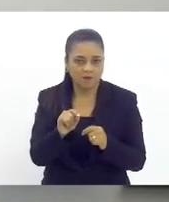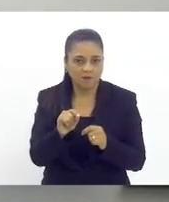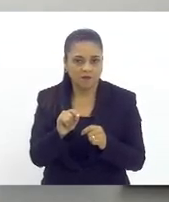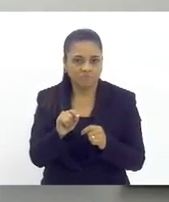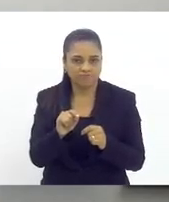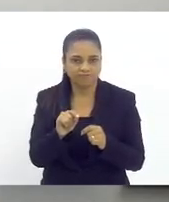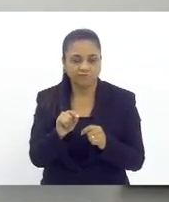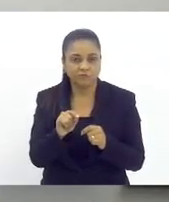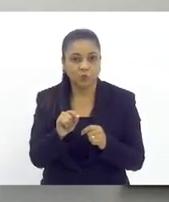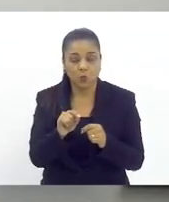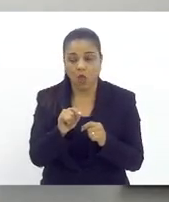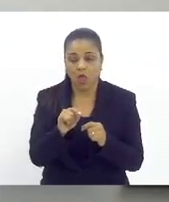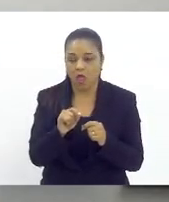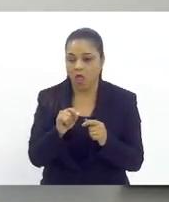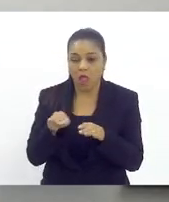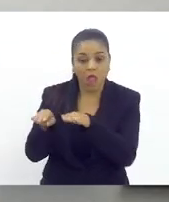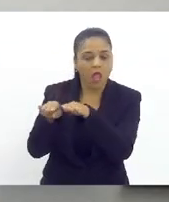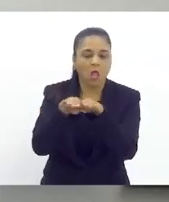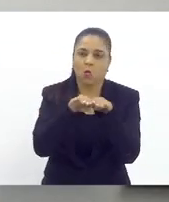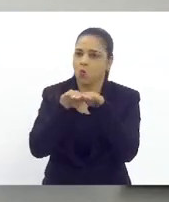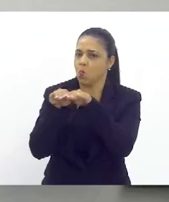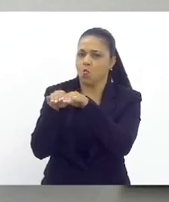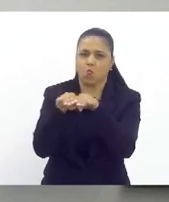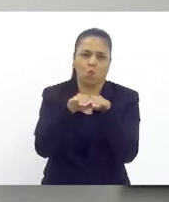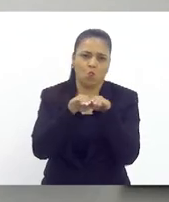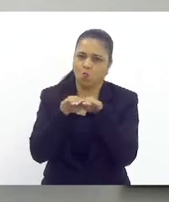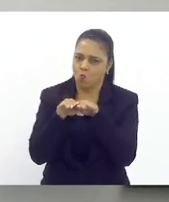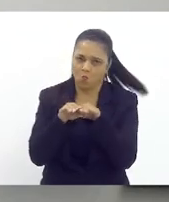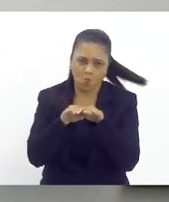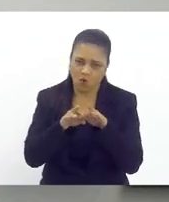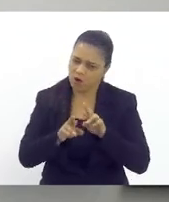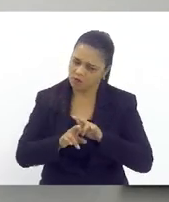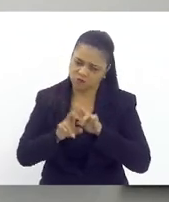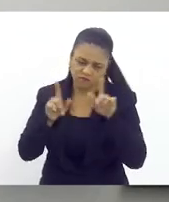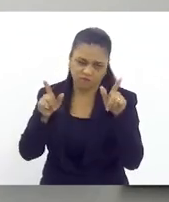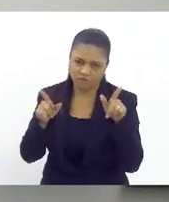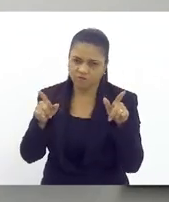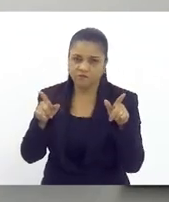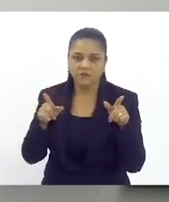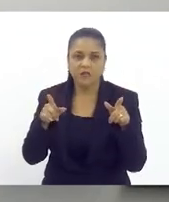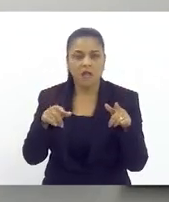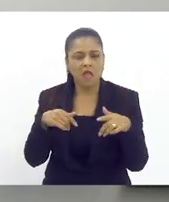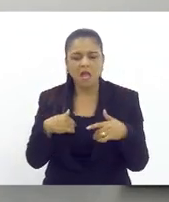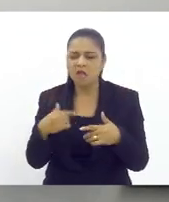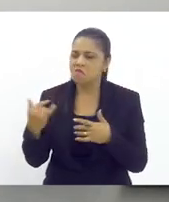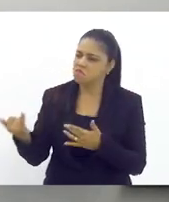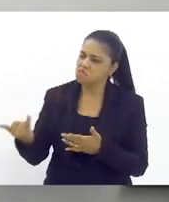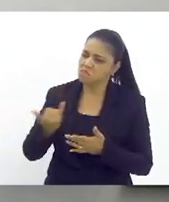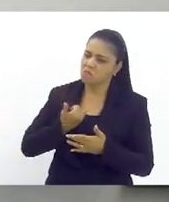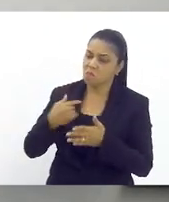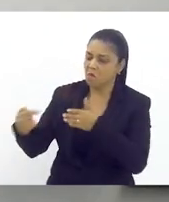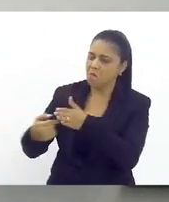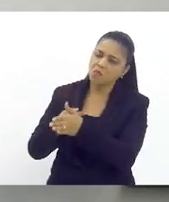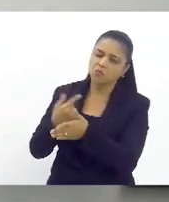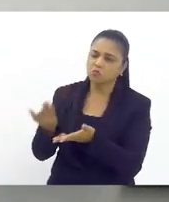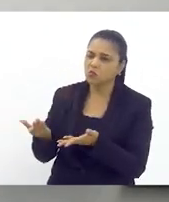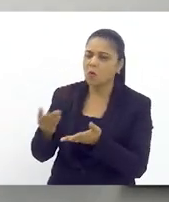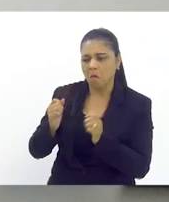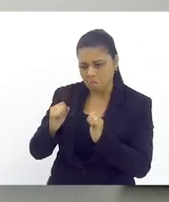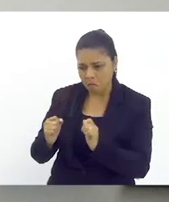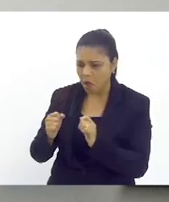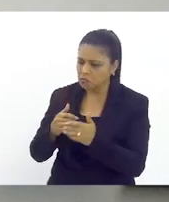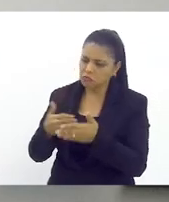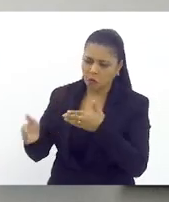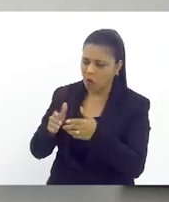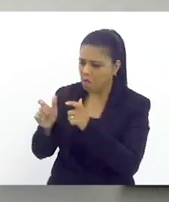homogeneamente distribuídas outro dia uma jornalista me perguntou isso ah mas não pode ir fazendo com cada proprietário que quiser pode